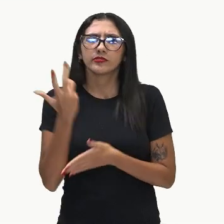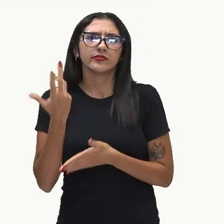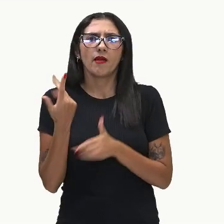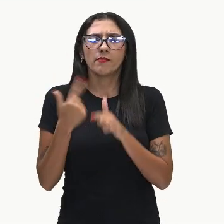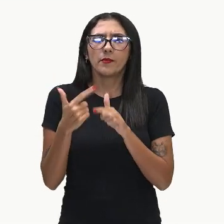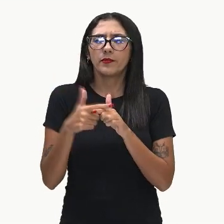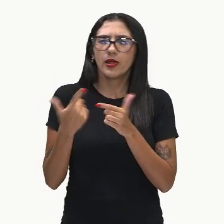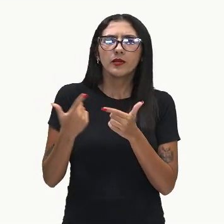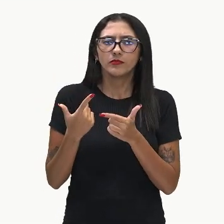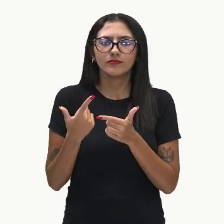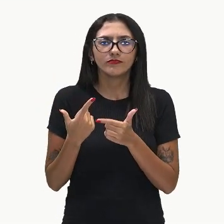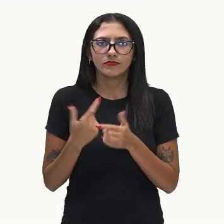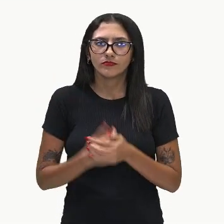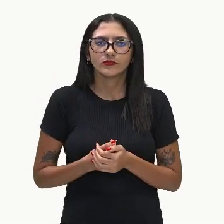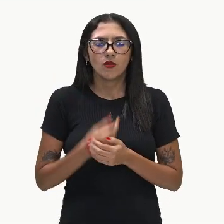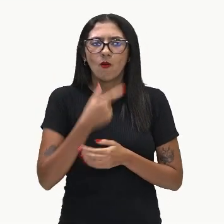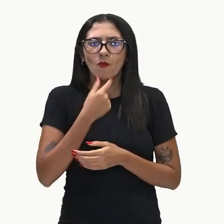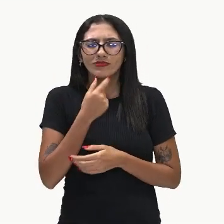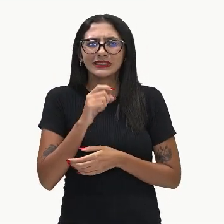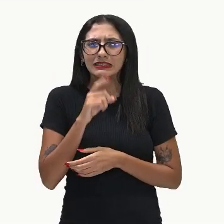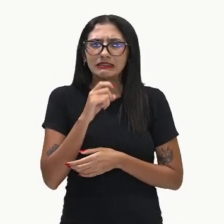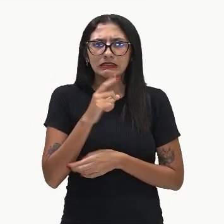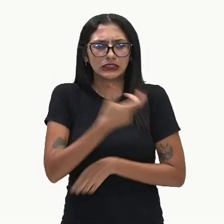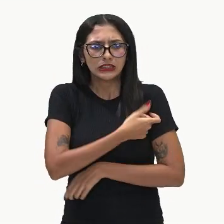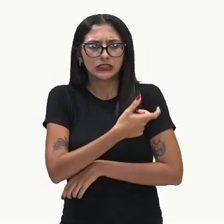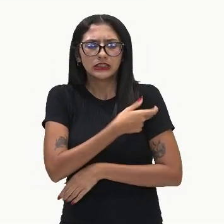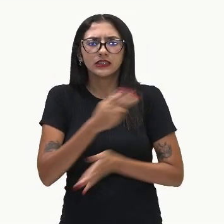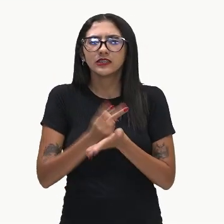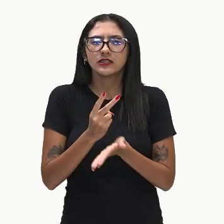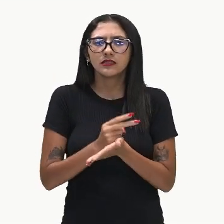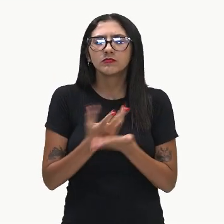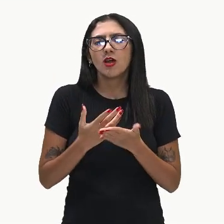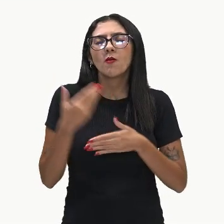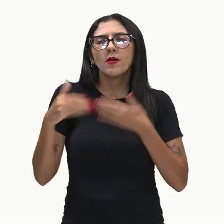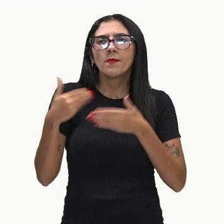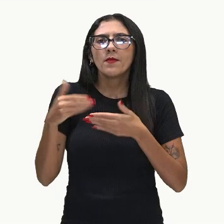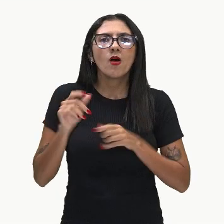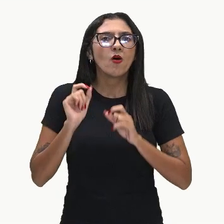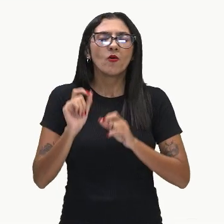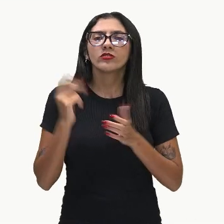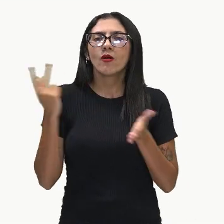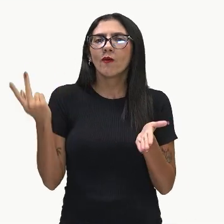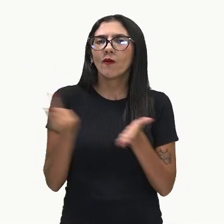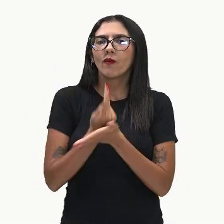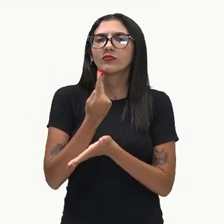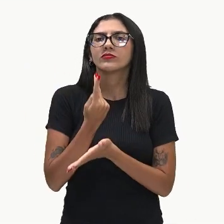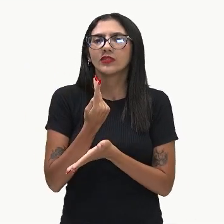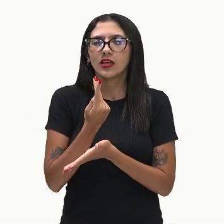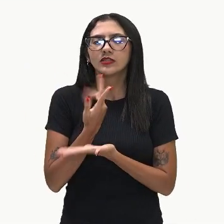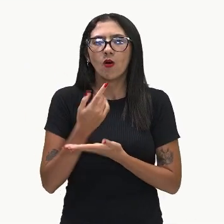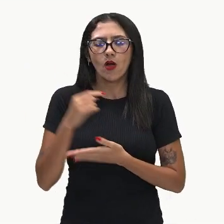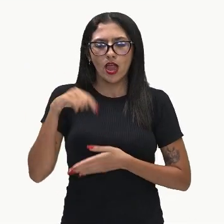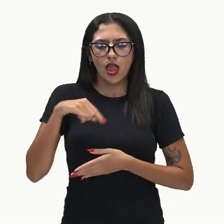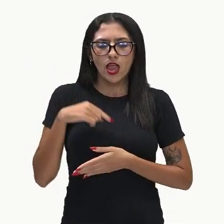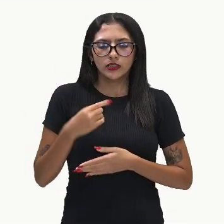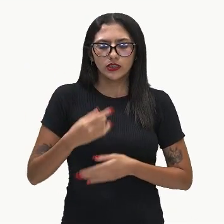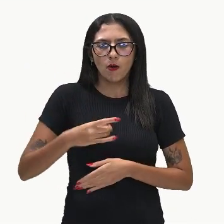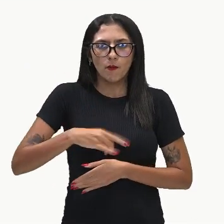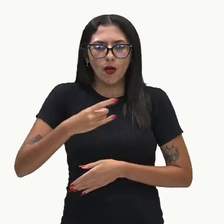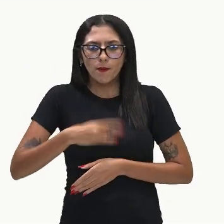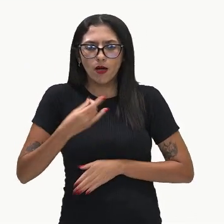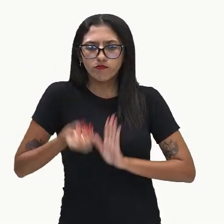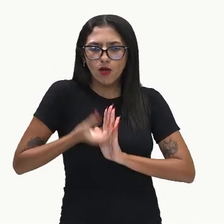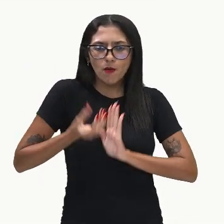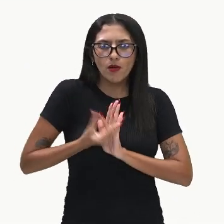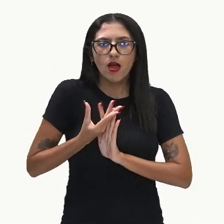Ninguém consegue ficar tanto tempo. E aí, o que acontece? Aí essa glândula, como ela atrofiou, ela para